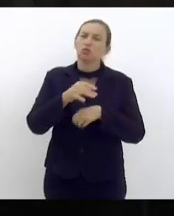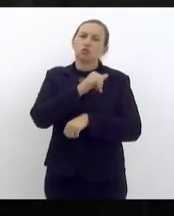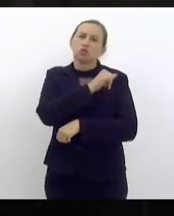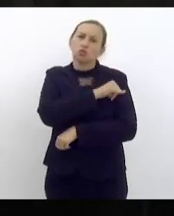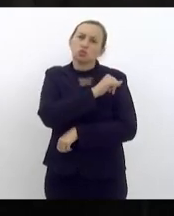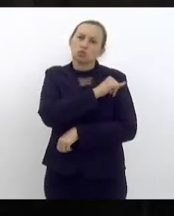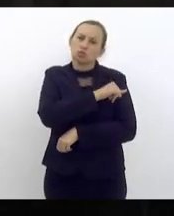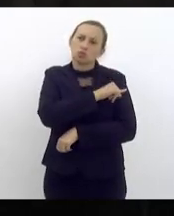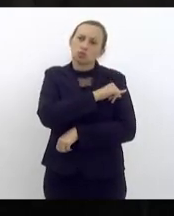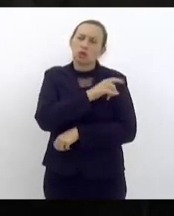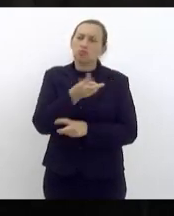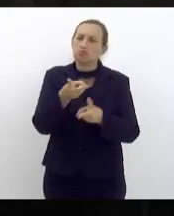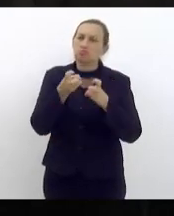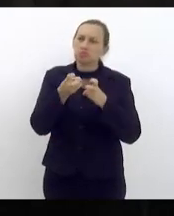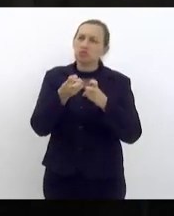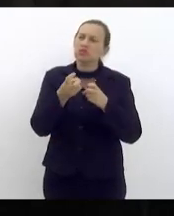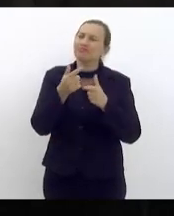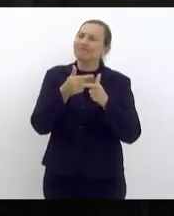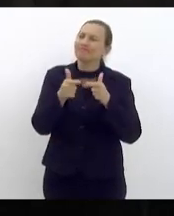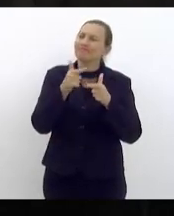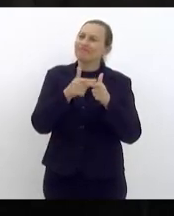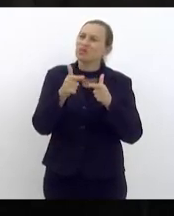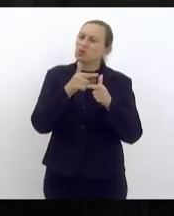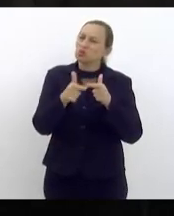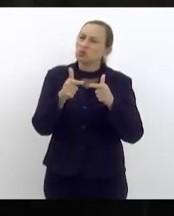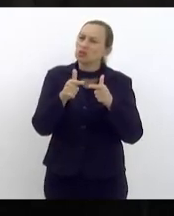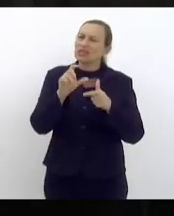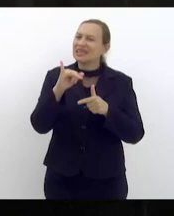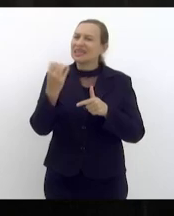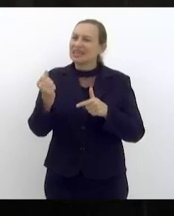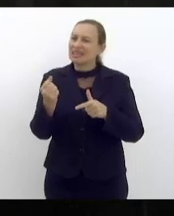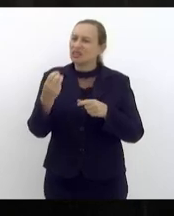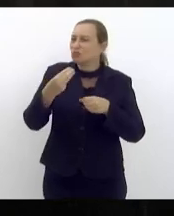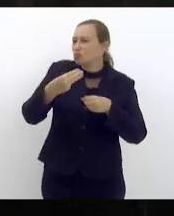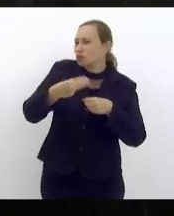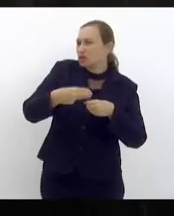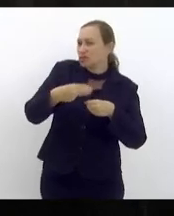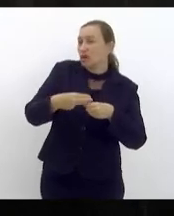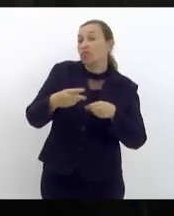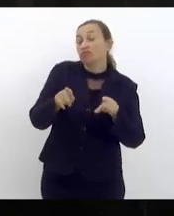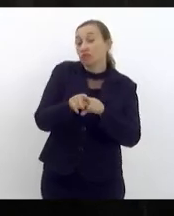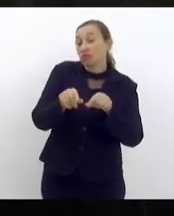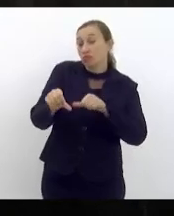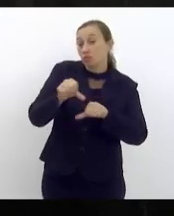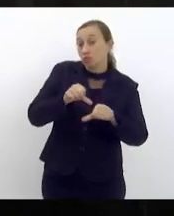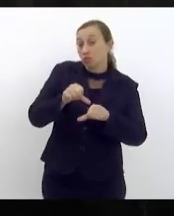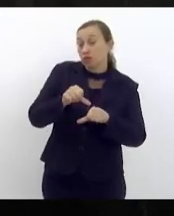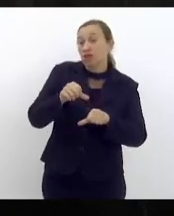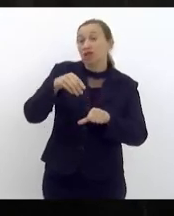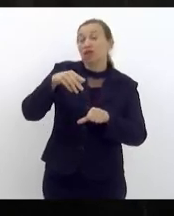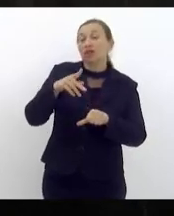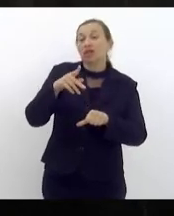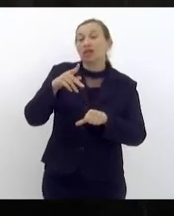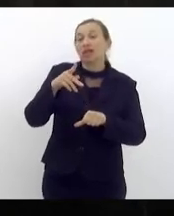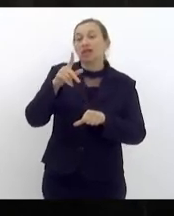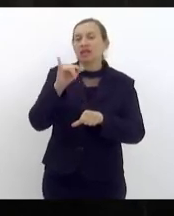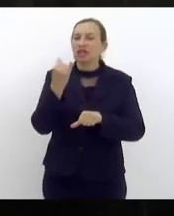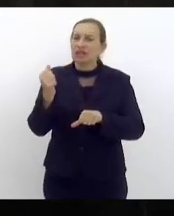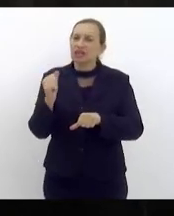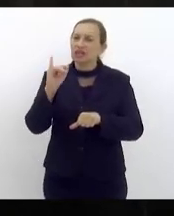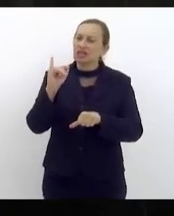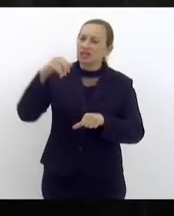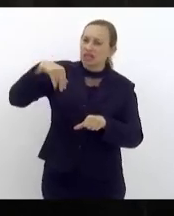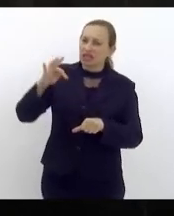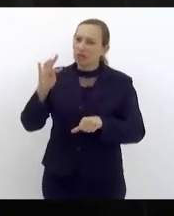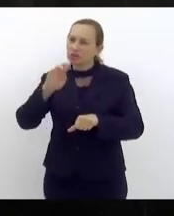a gente percebe que esse problema que se dá em linhas municipais também é revertido em linhas e intermunicipais o